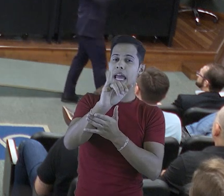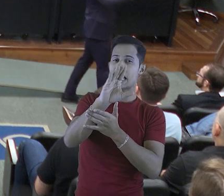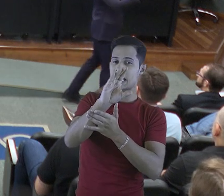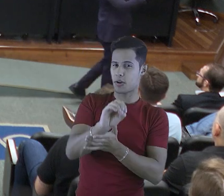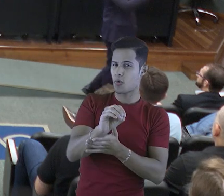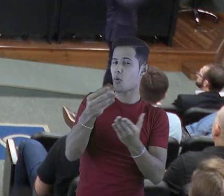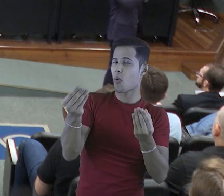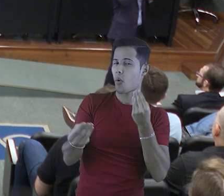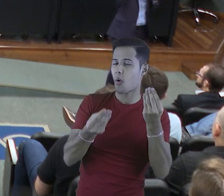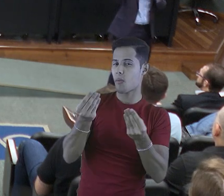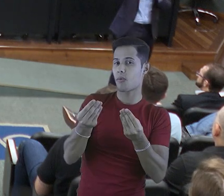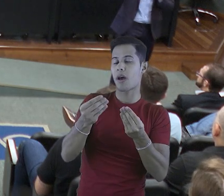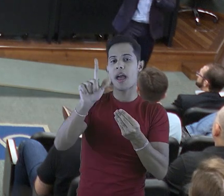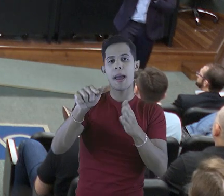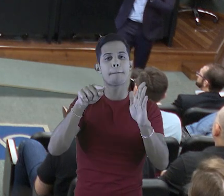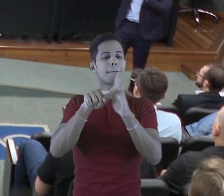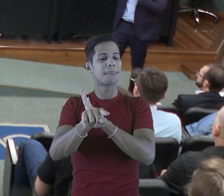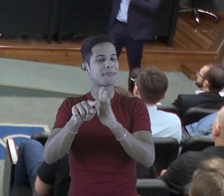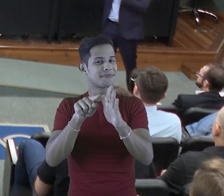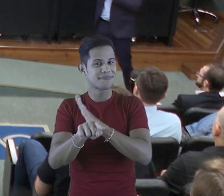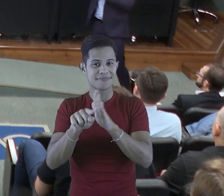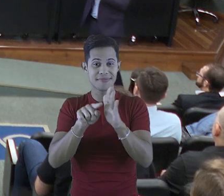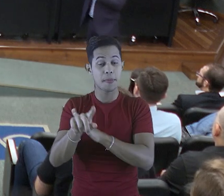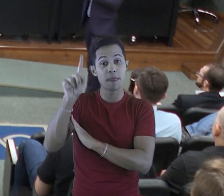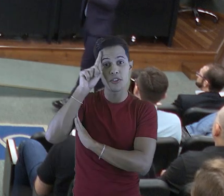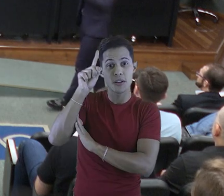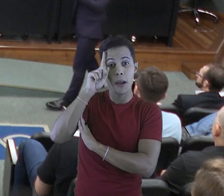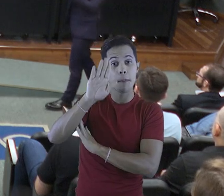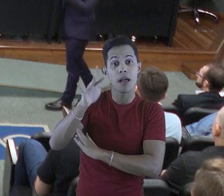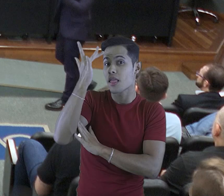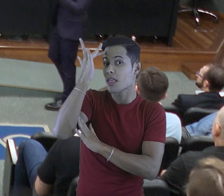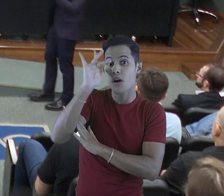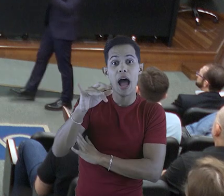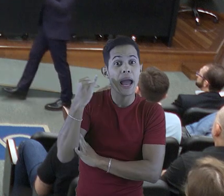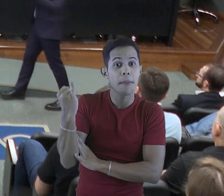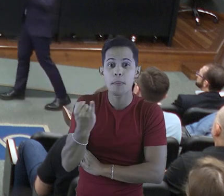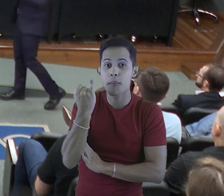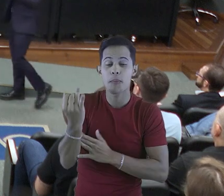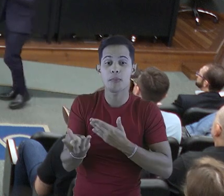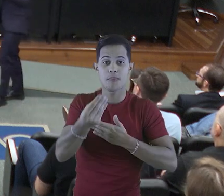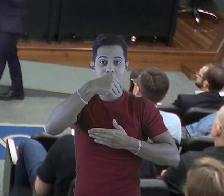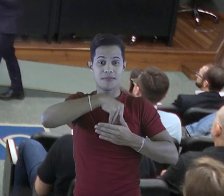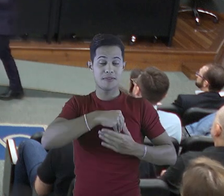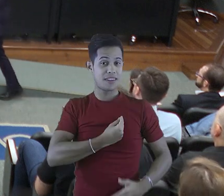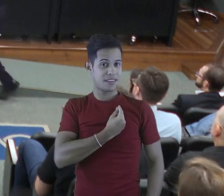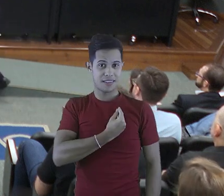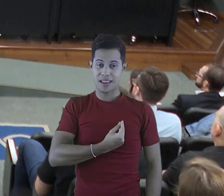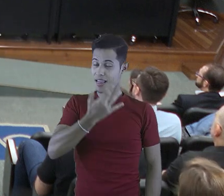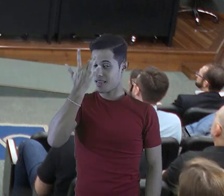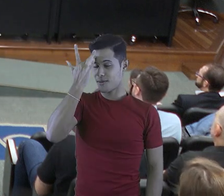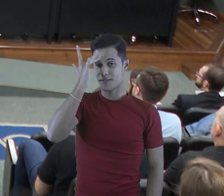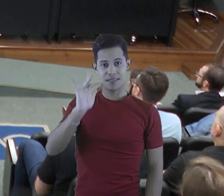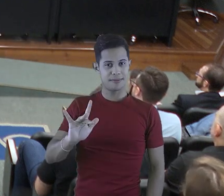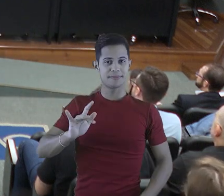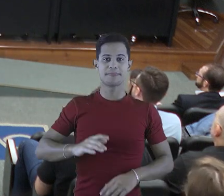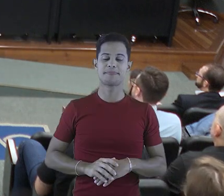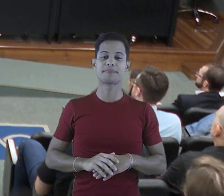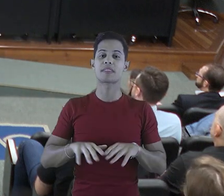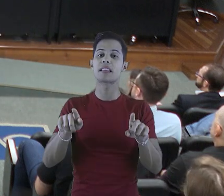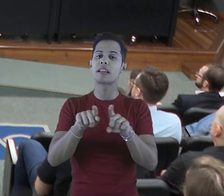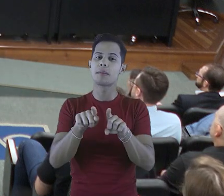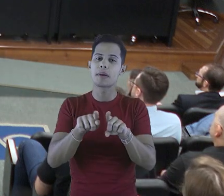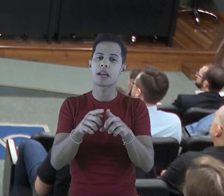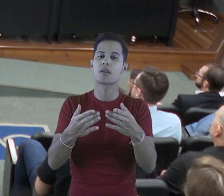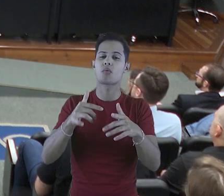acaba fazendo e a gente não se toca da importância que isso tem na nossa vida mesmo, independentemente do nosso negócio. E o negócio de